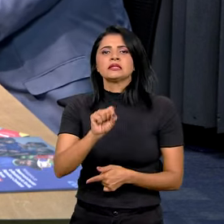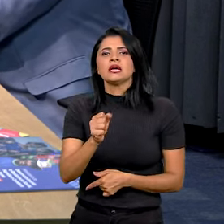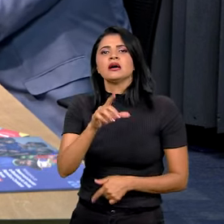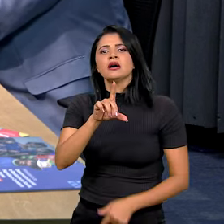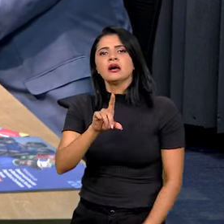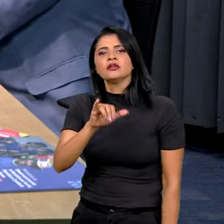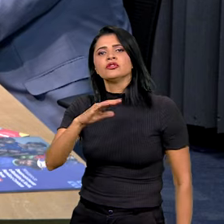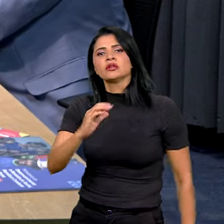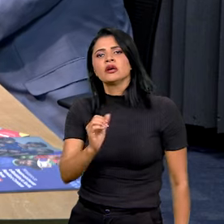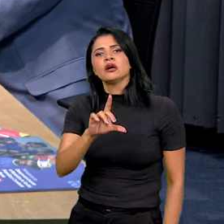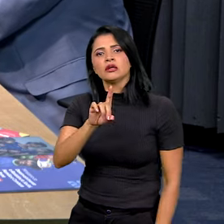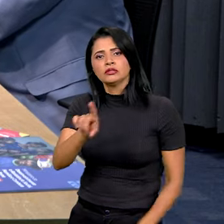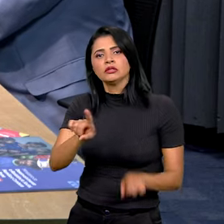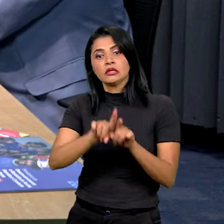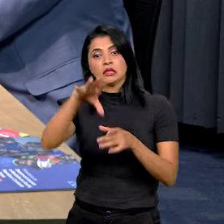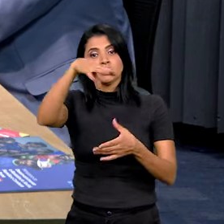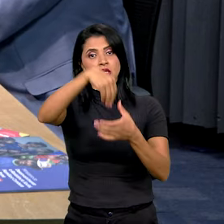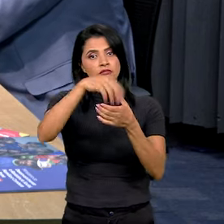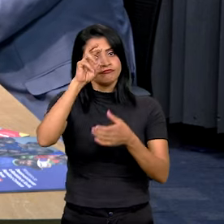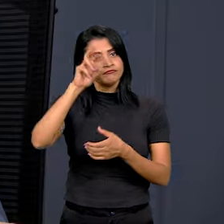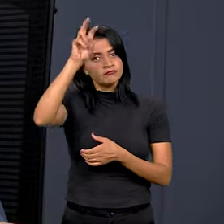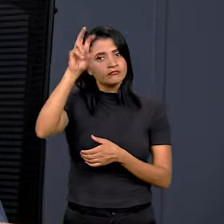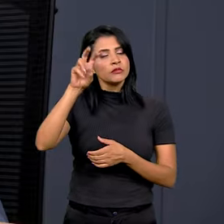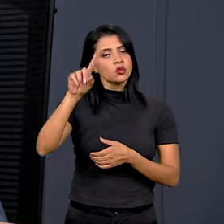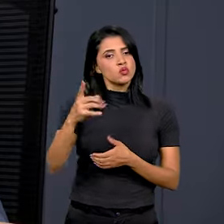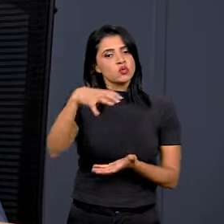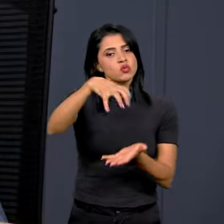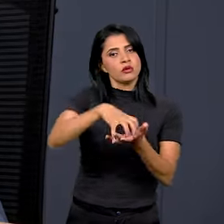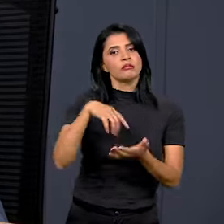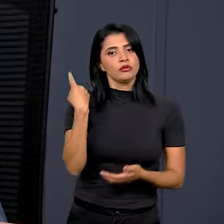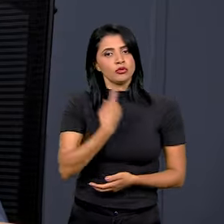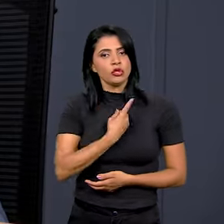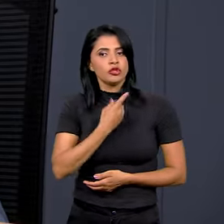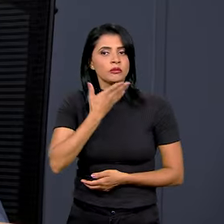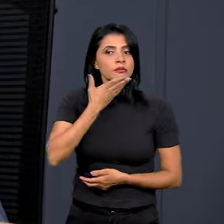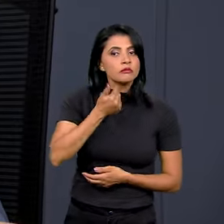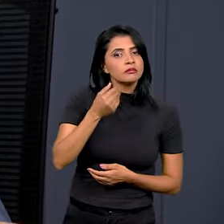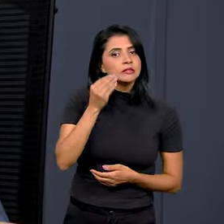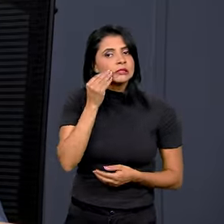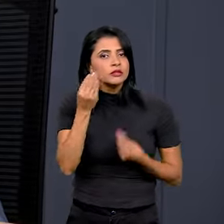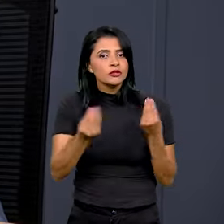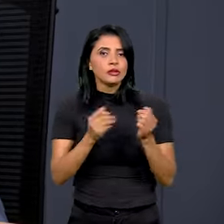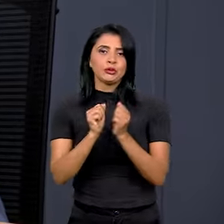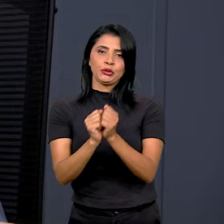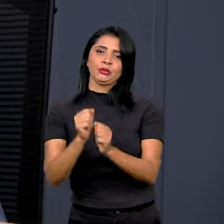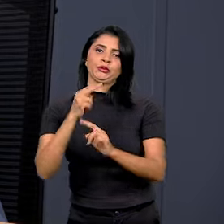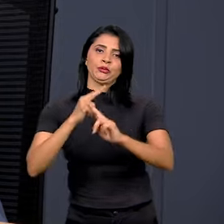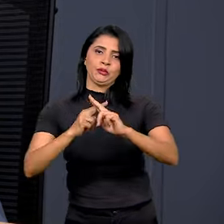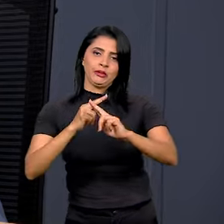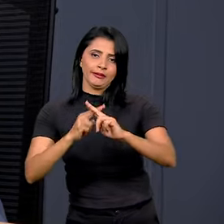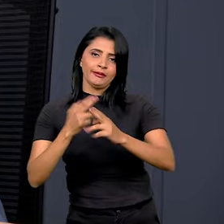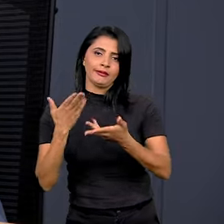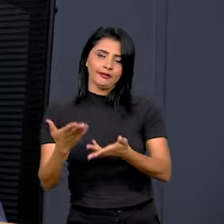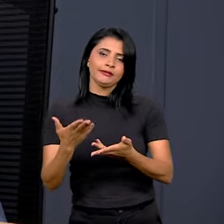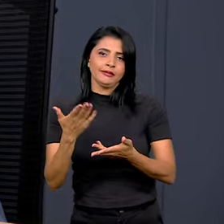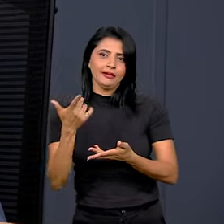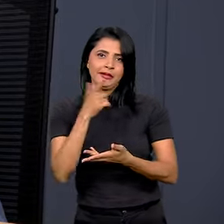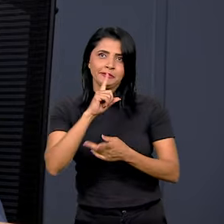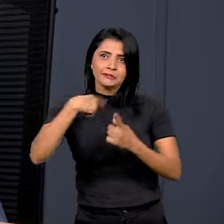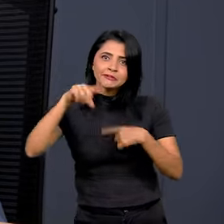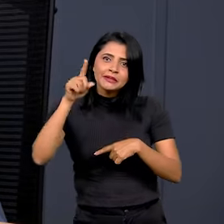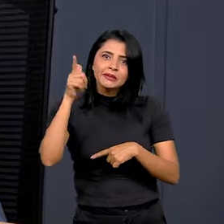SJ CAD agora tem dentro uma unidade de inteligência no qual a gente tá tentando aos poucos melhorar esse processo junto com a Caixa Econômica Federal e estamos